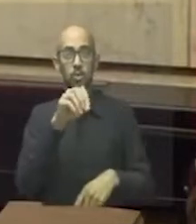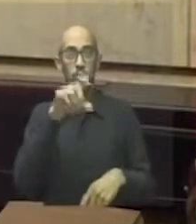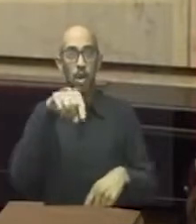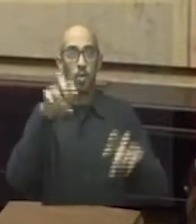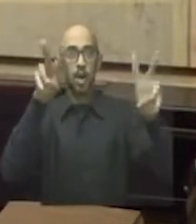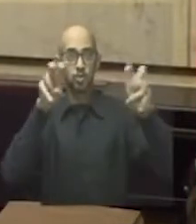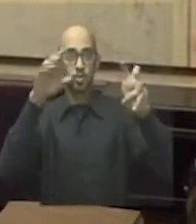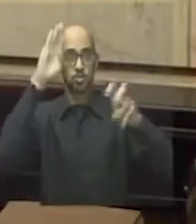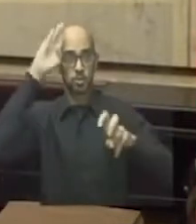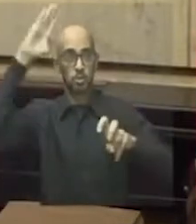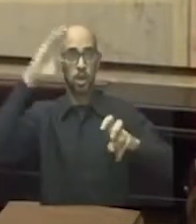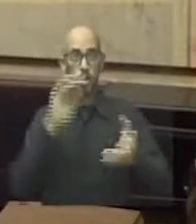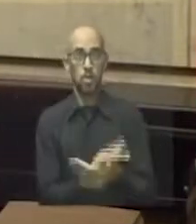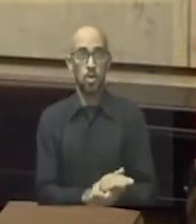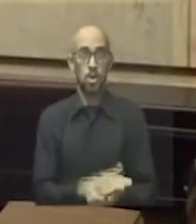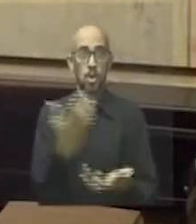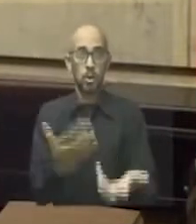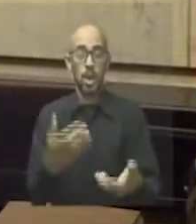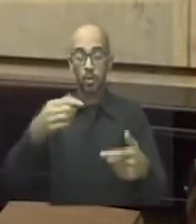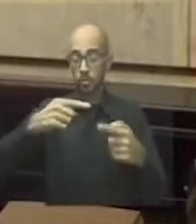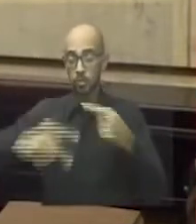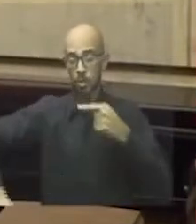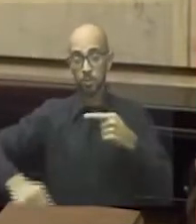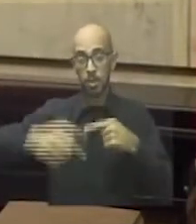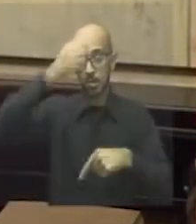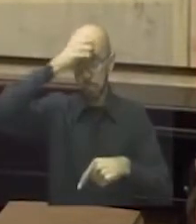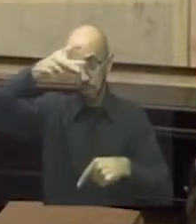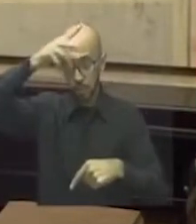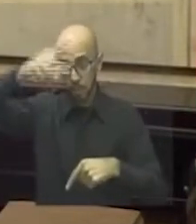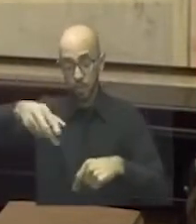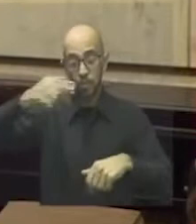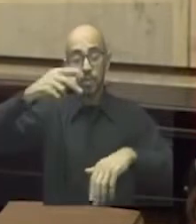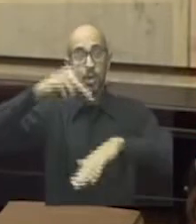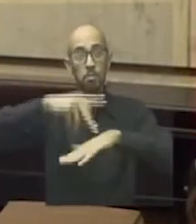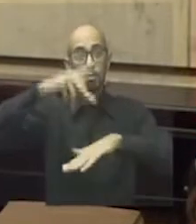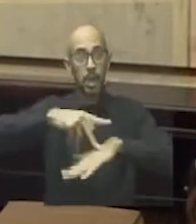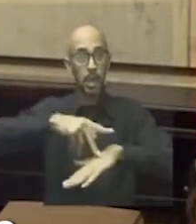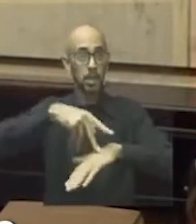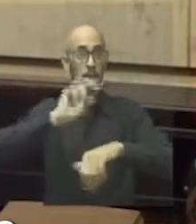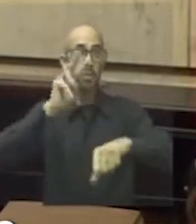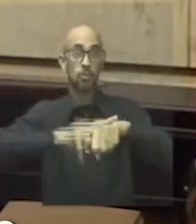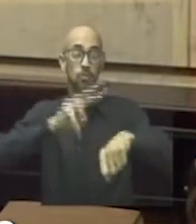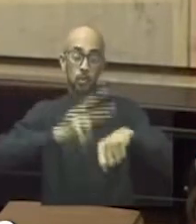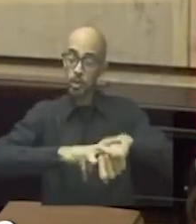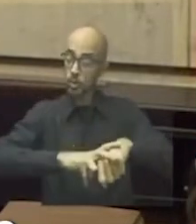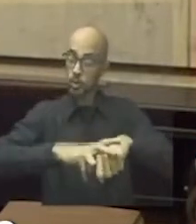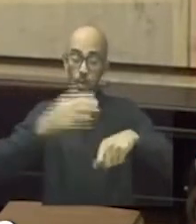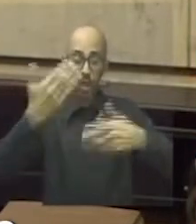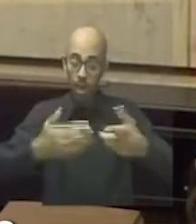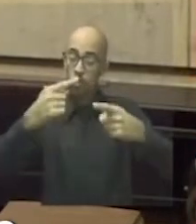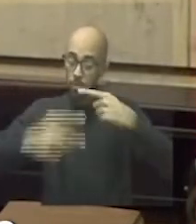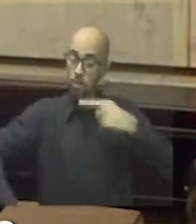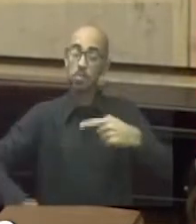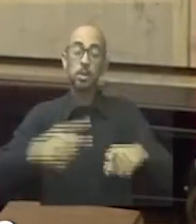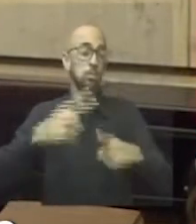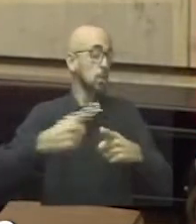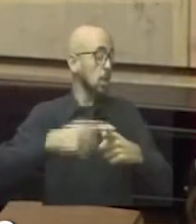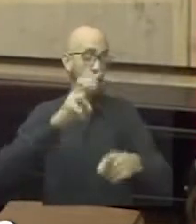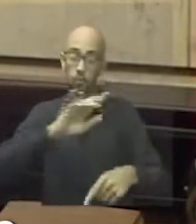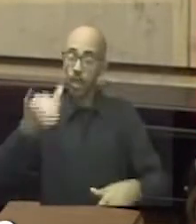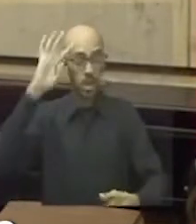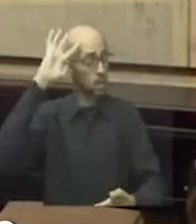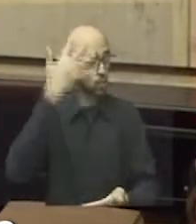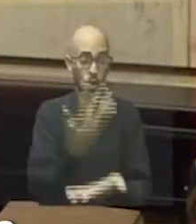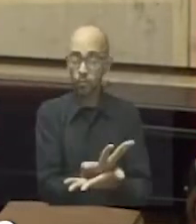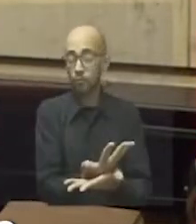Eu quero proibir a prefeitura de colocar caco de vidro e pedra embaixo de viaduto, porque isso não vai resolver o problema